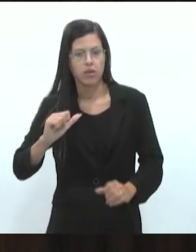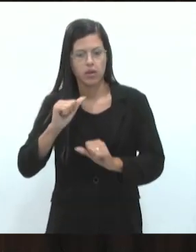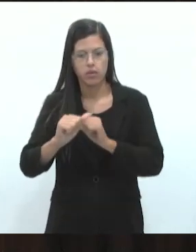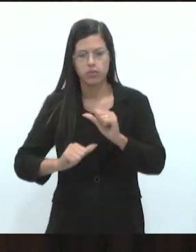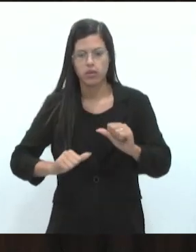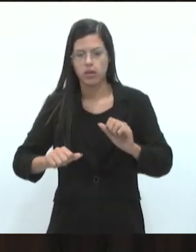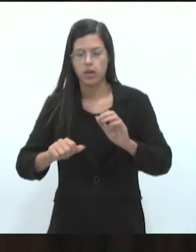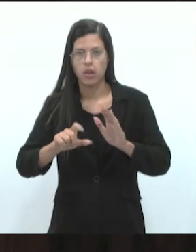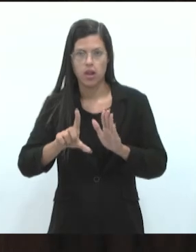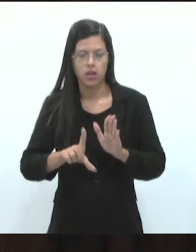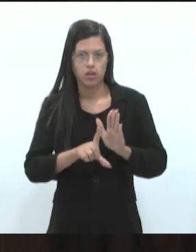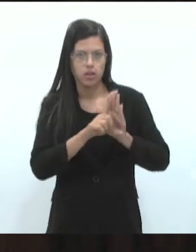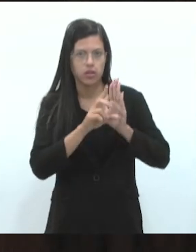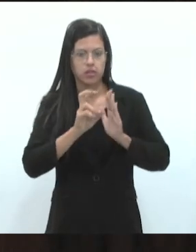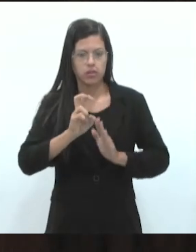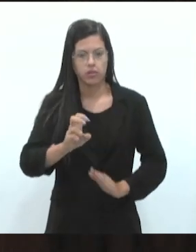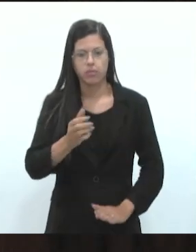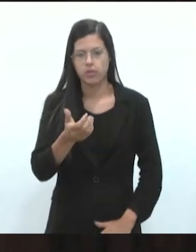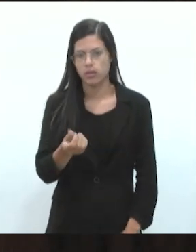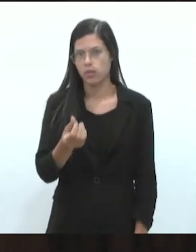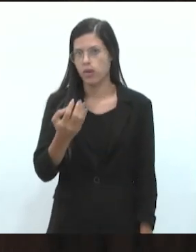altera o anexo da lei número